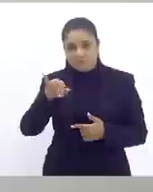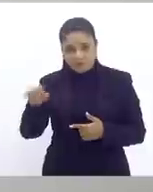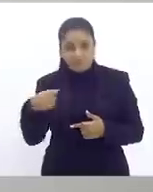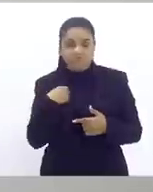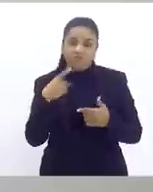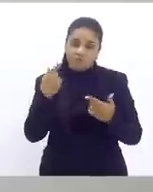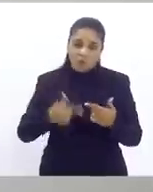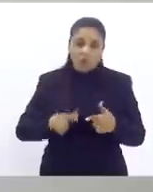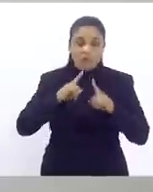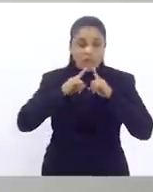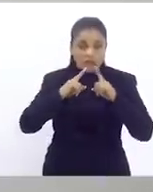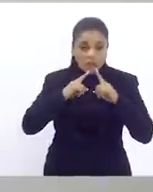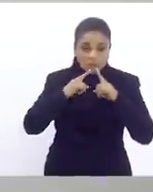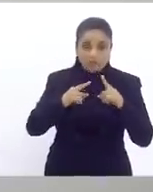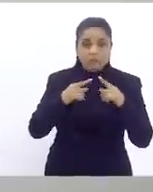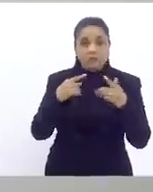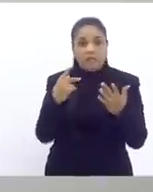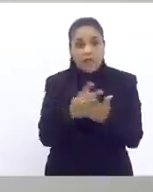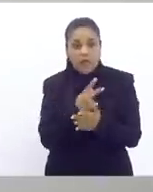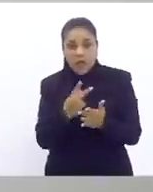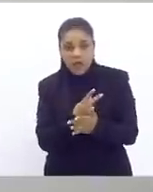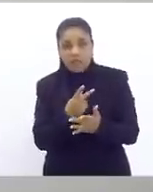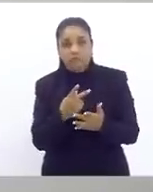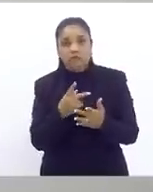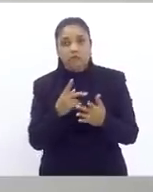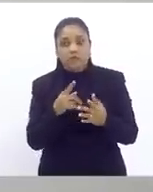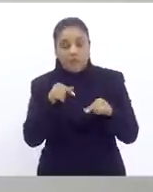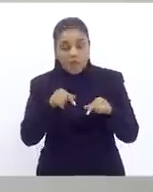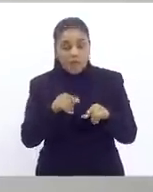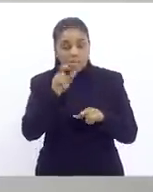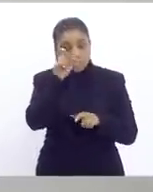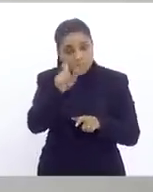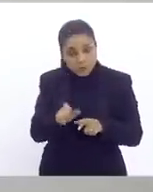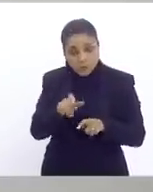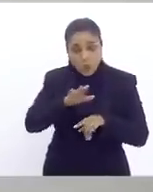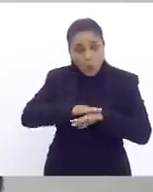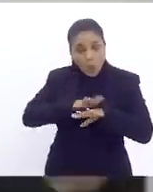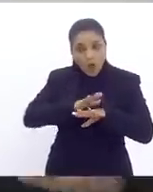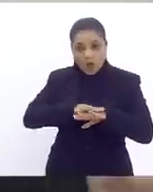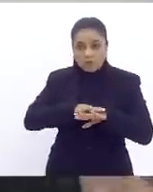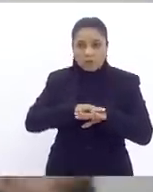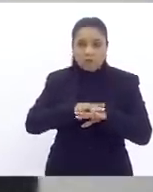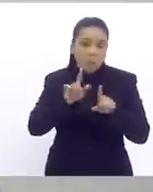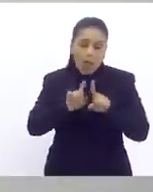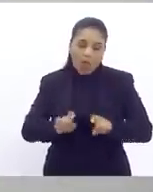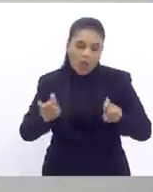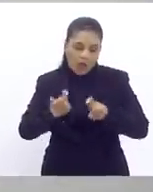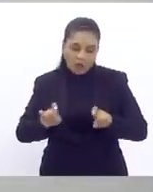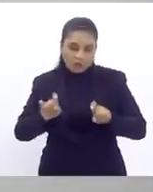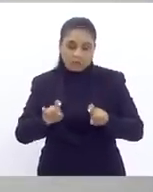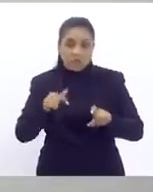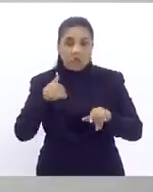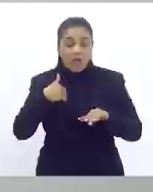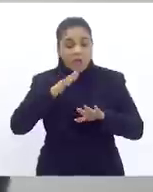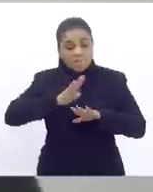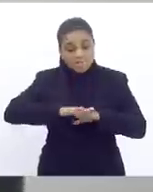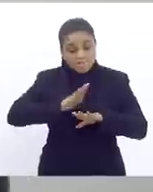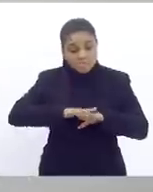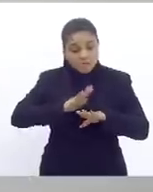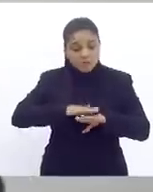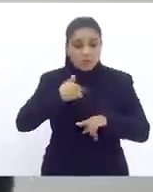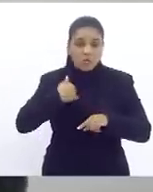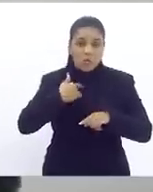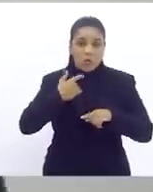porque é feito de forma manual Na verdade ele é feito no ENEM automático o negócio ele é feito de forma mais